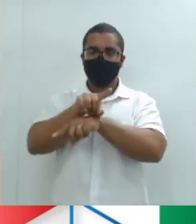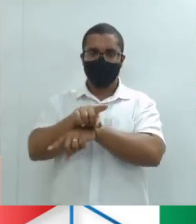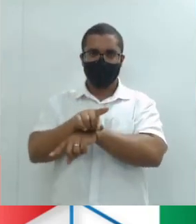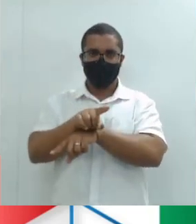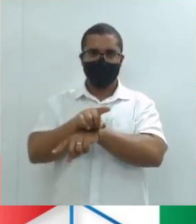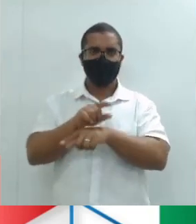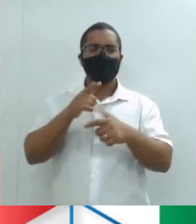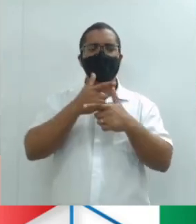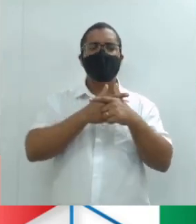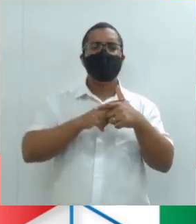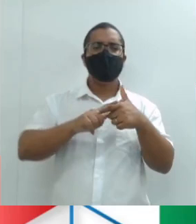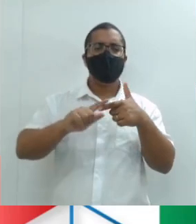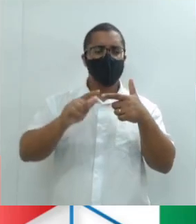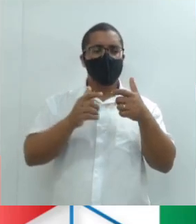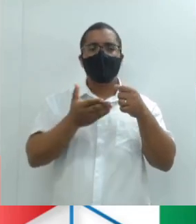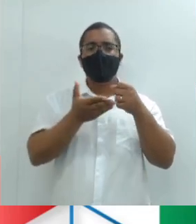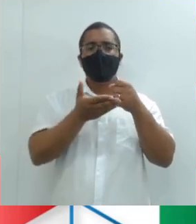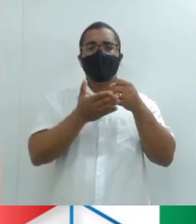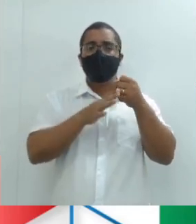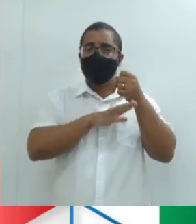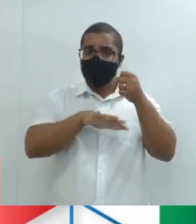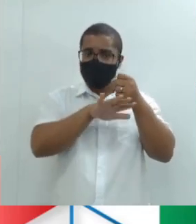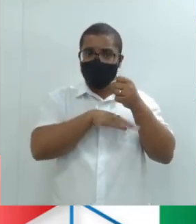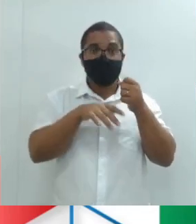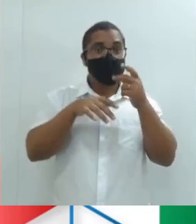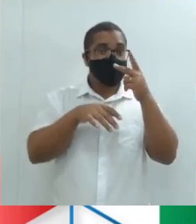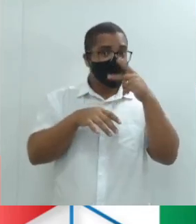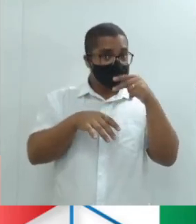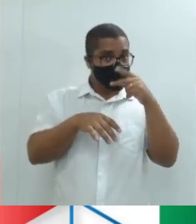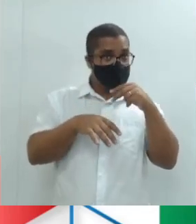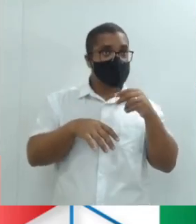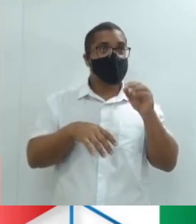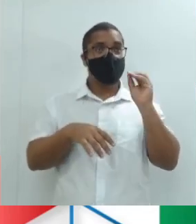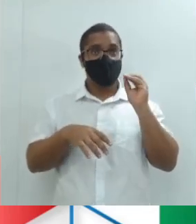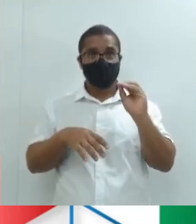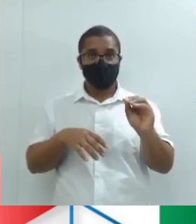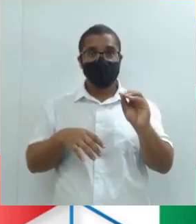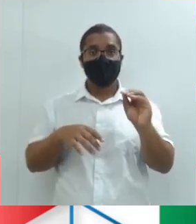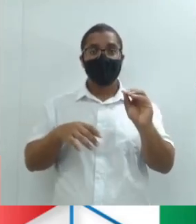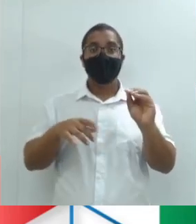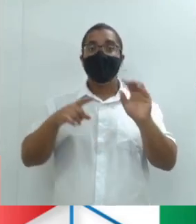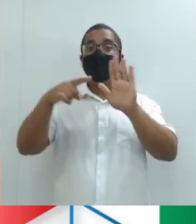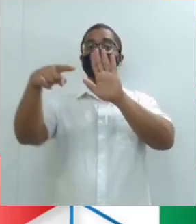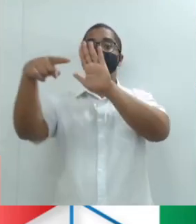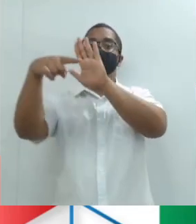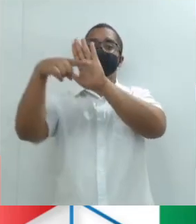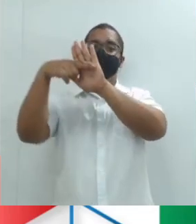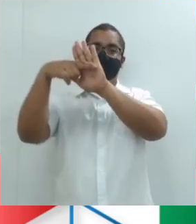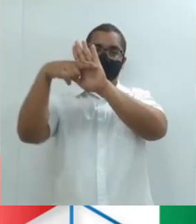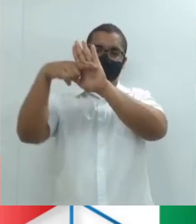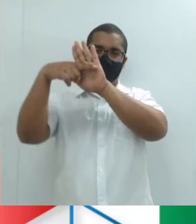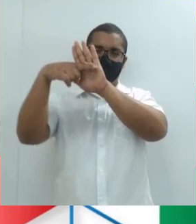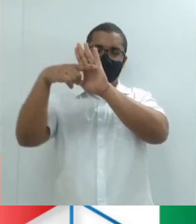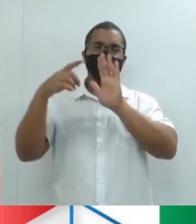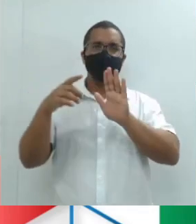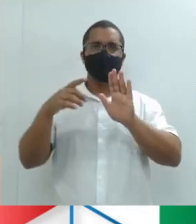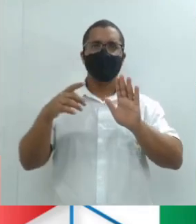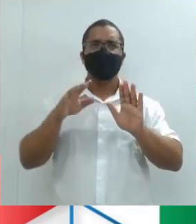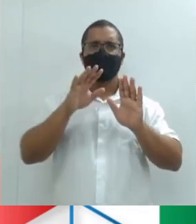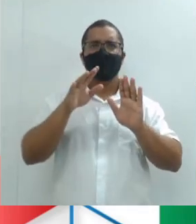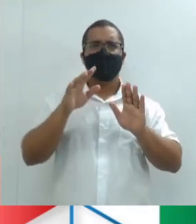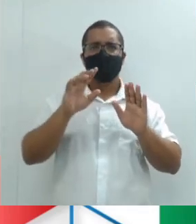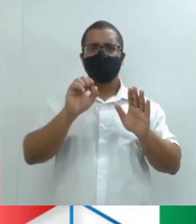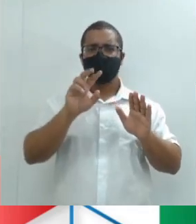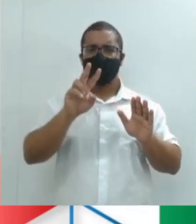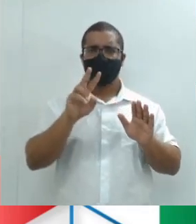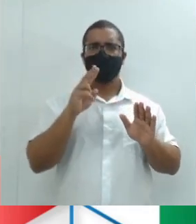Divisão de potência de mesma base, eu vou repetir a base e subtrair os expoentes. Se na multiplicação eu somava, o